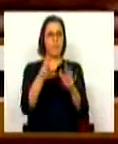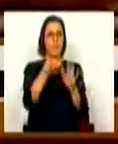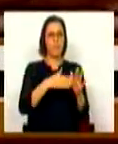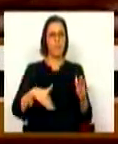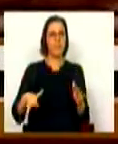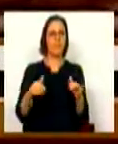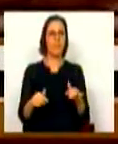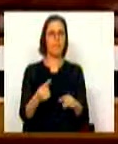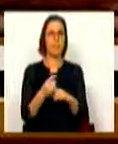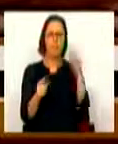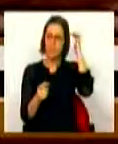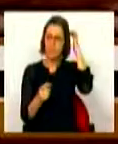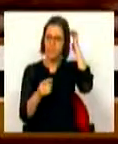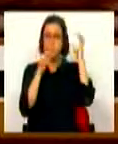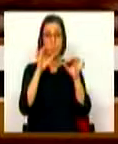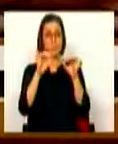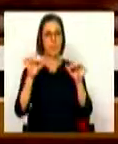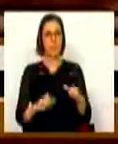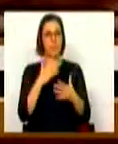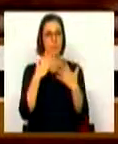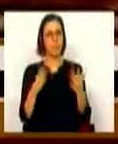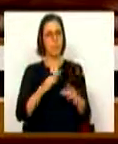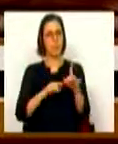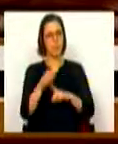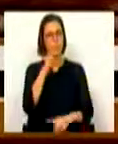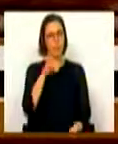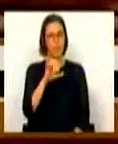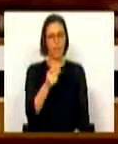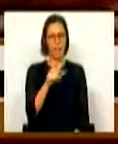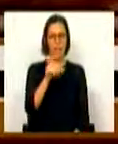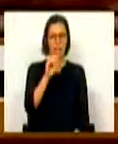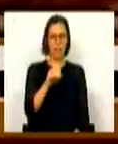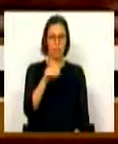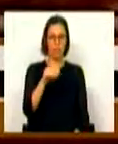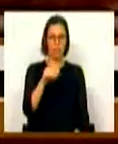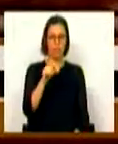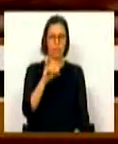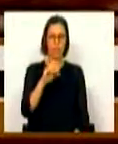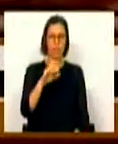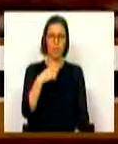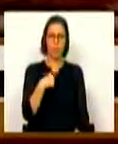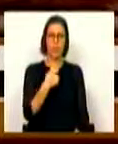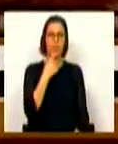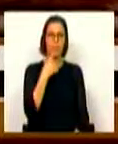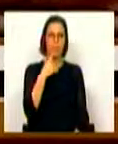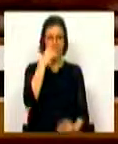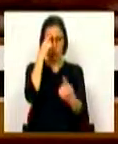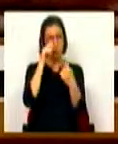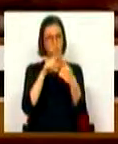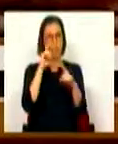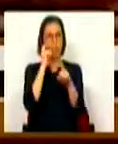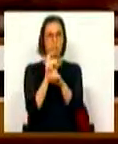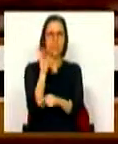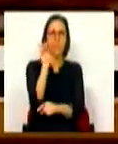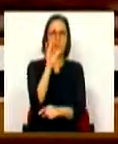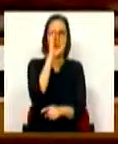hemiciclo e pela intervenção profusa do Senhor Deputado Carlos Peixoto, me apercebi do objeto da interpelação